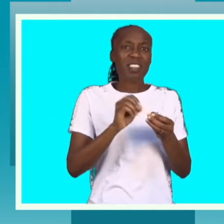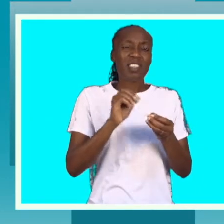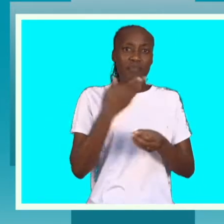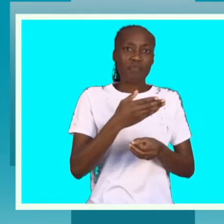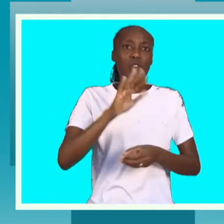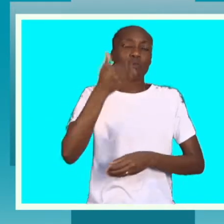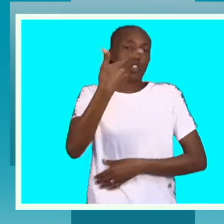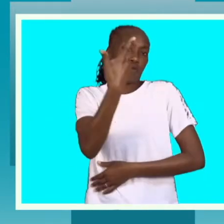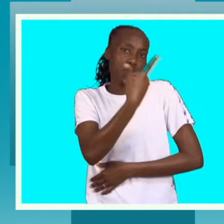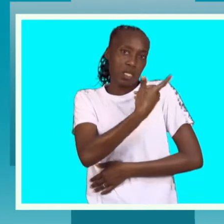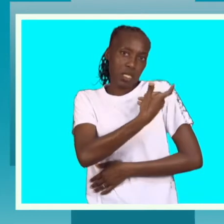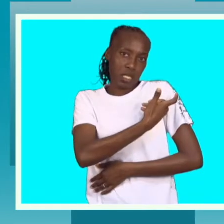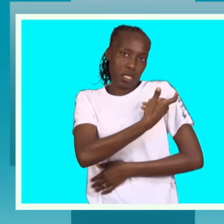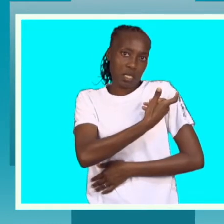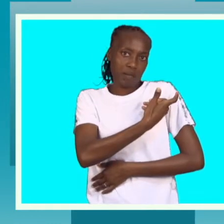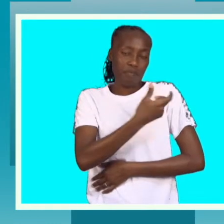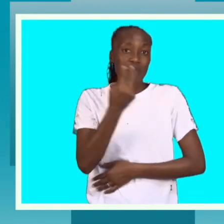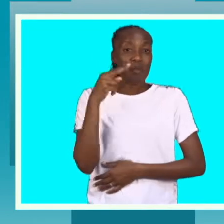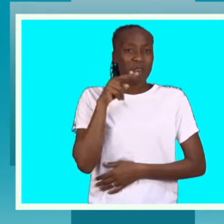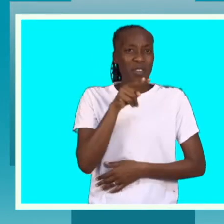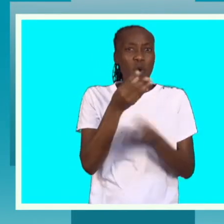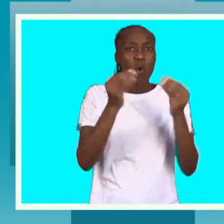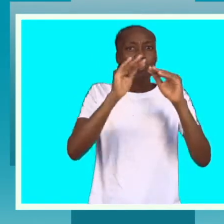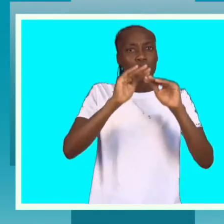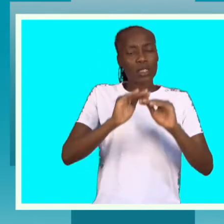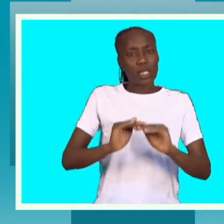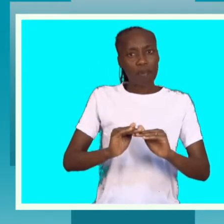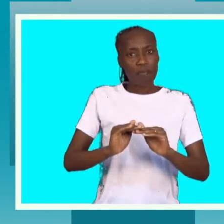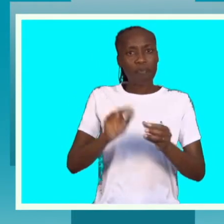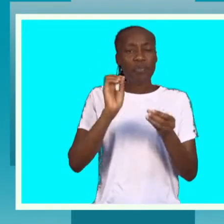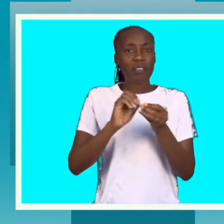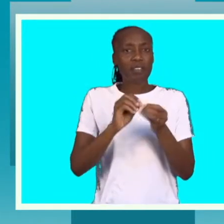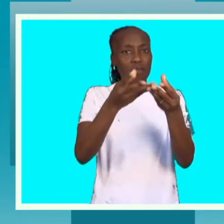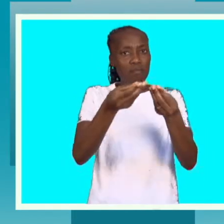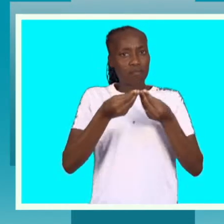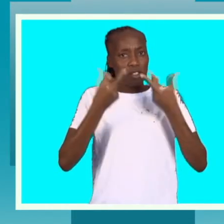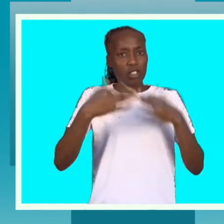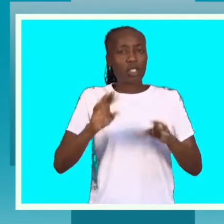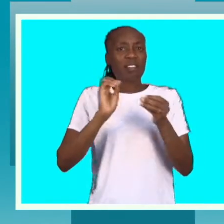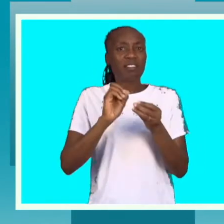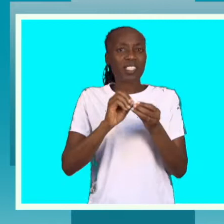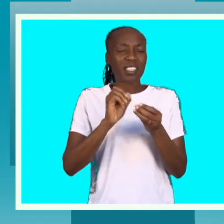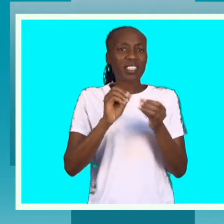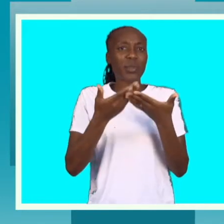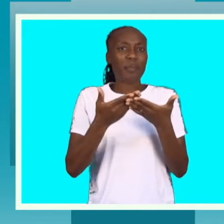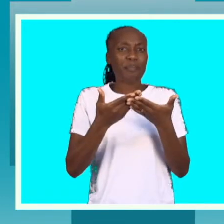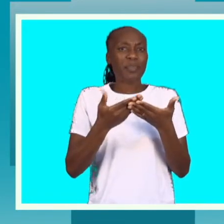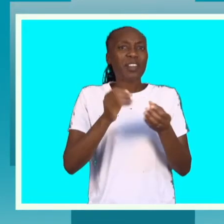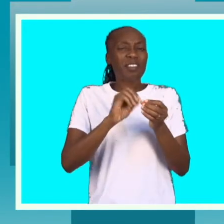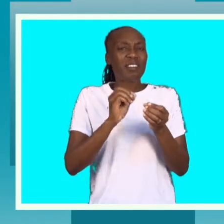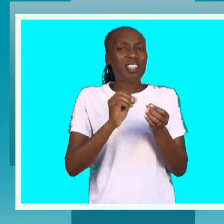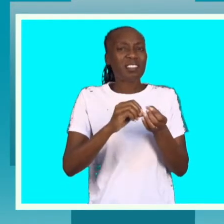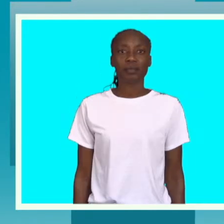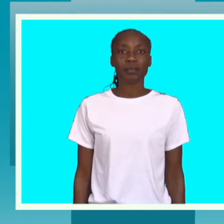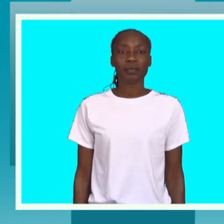Para ver de maneira como está. Me deu isso. Faz de vacina. Aqui em casa. Dois dias. Dia 13. Minha filha